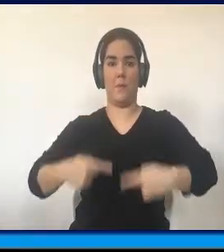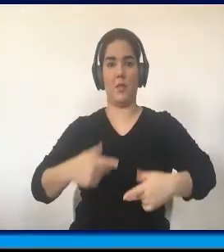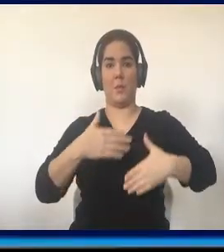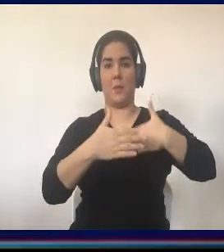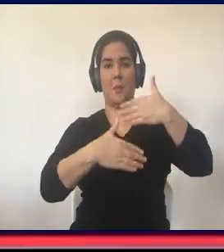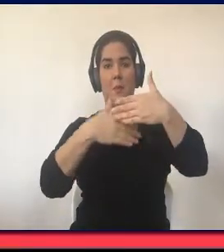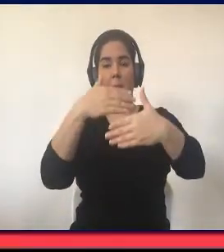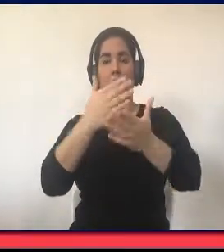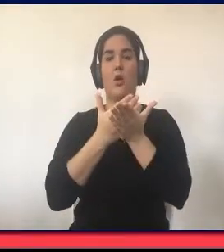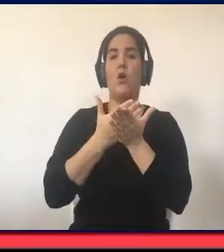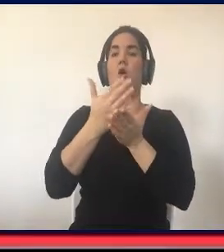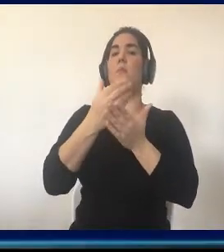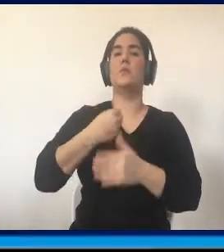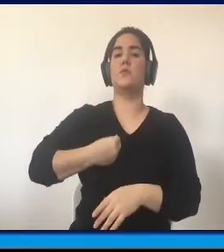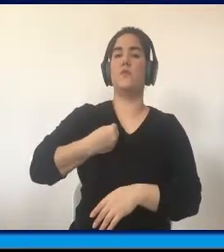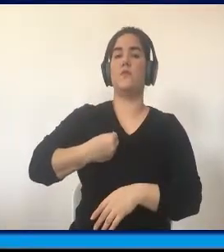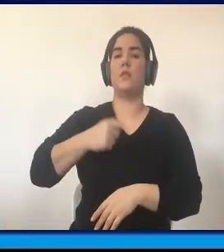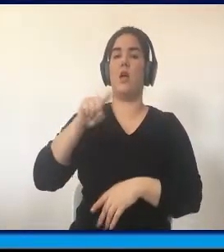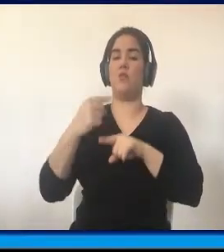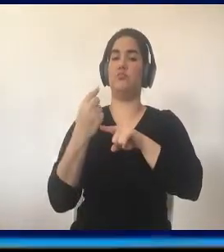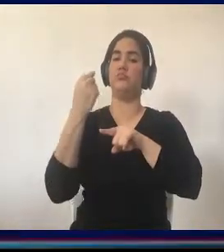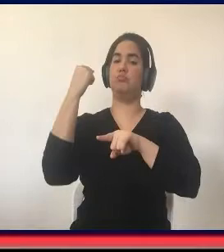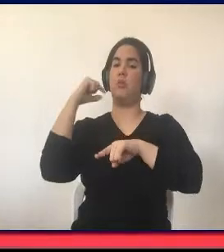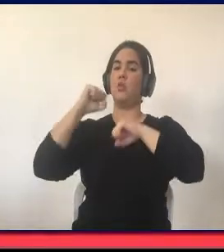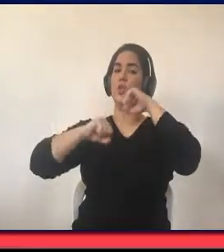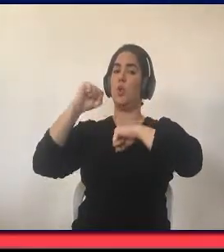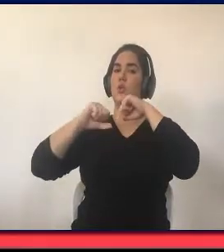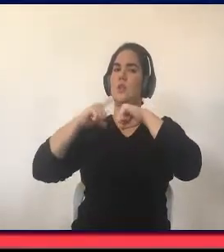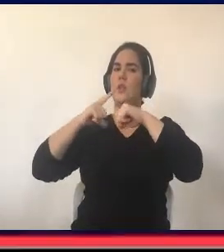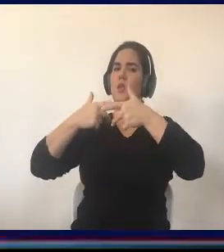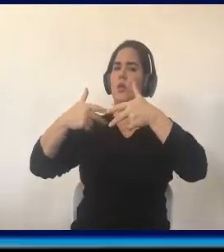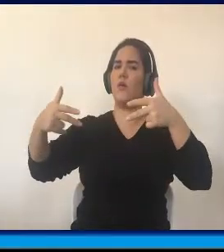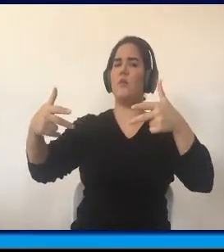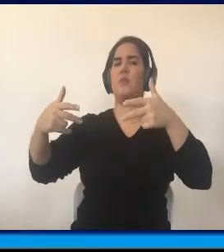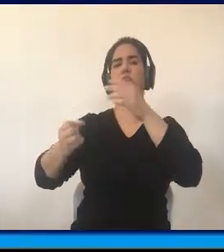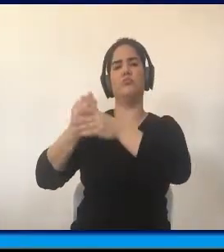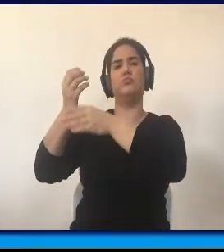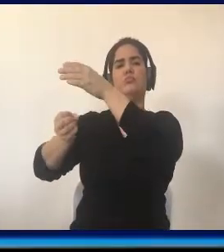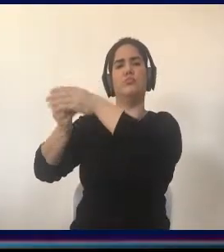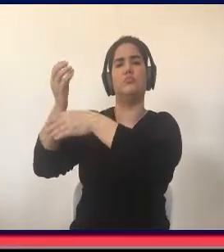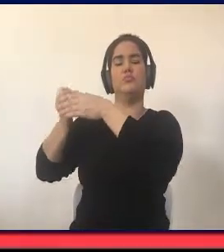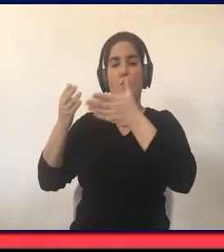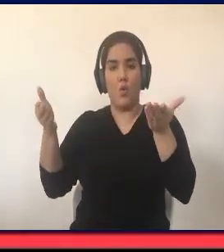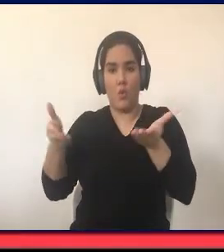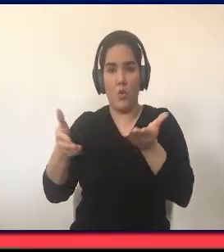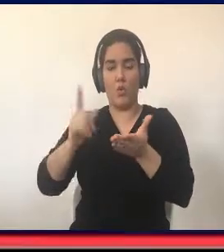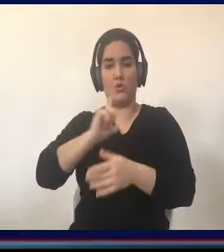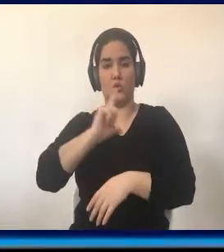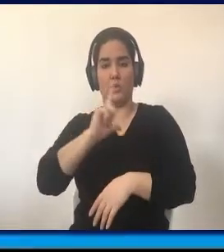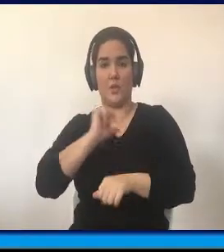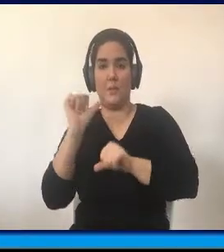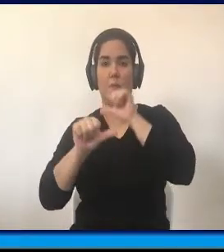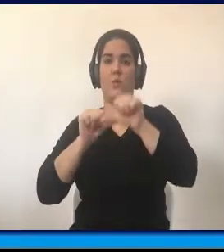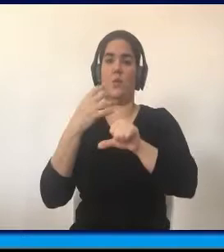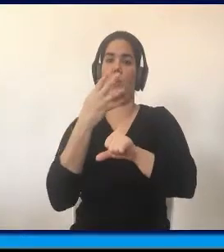vida industrial motivada pelas inovações tecnológicas. Hoje nós estamos aí com a Revolução 4.0,